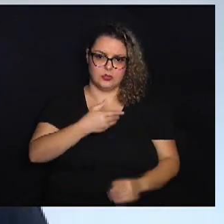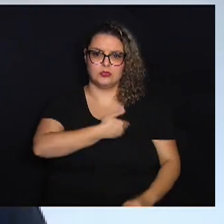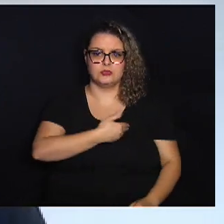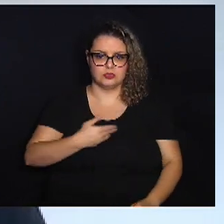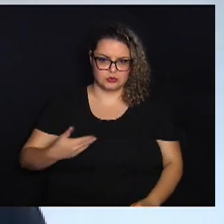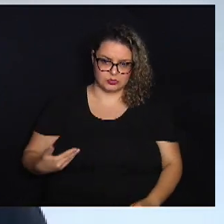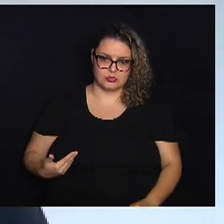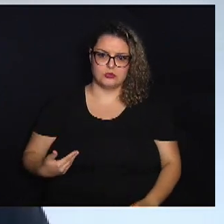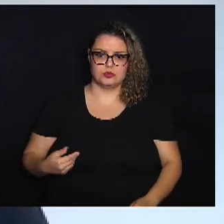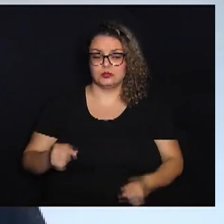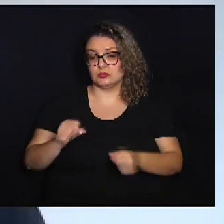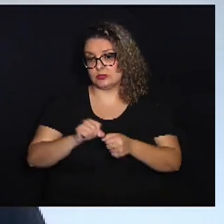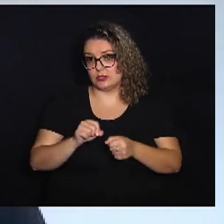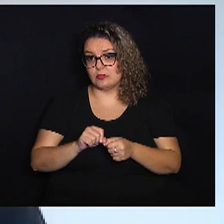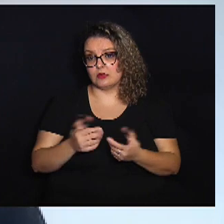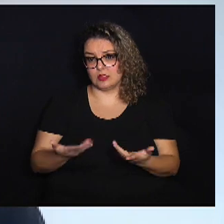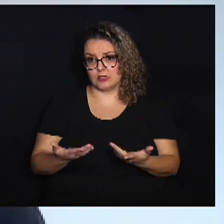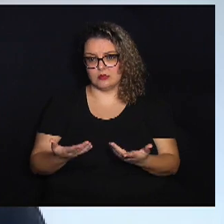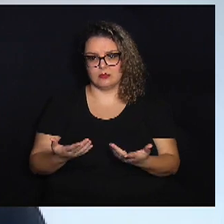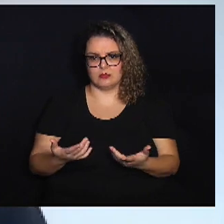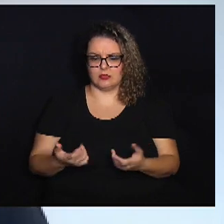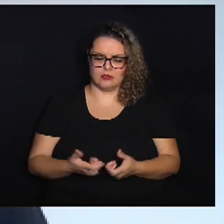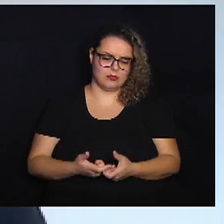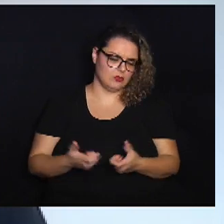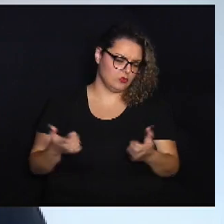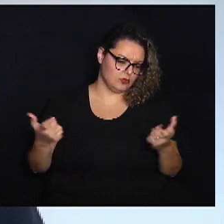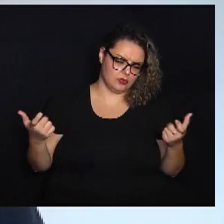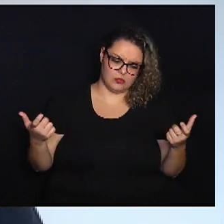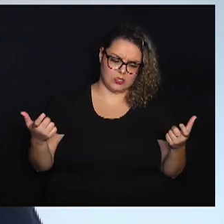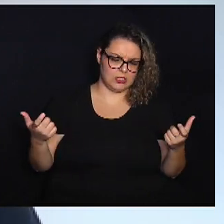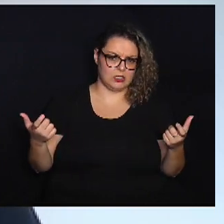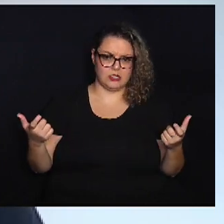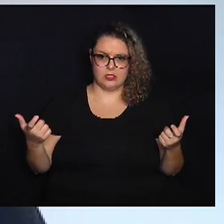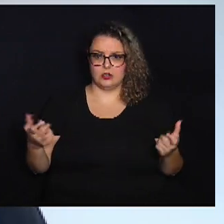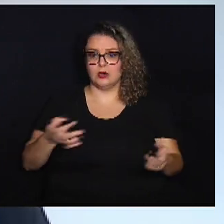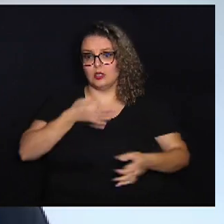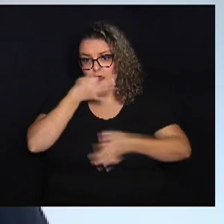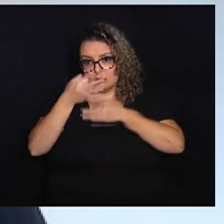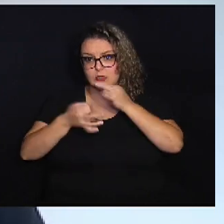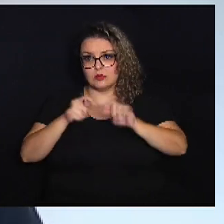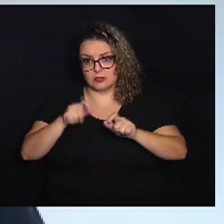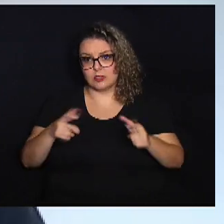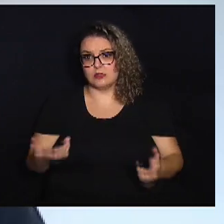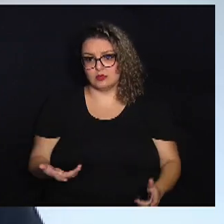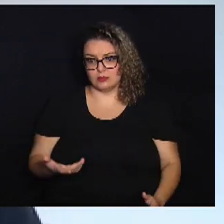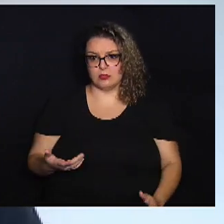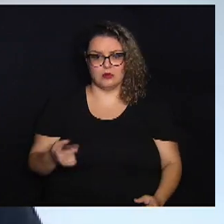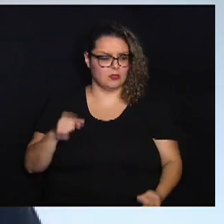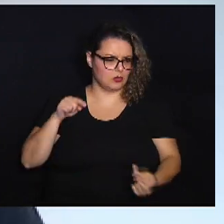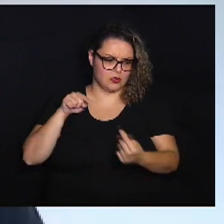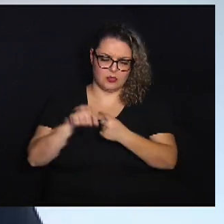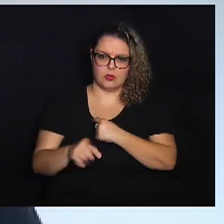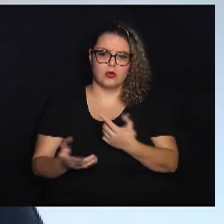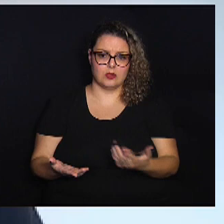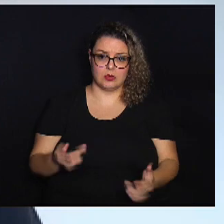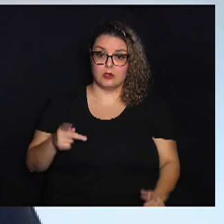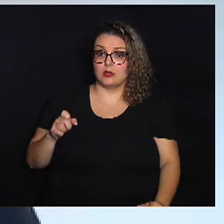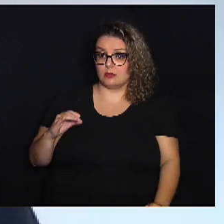tá sendo realizada é maciçamente, né, a opinião das pessoas é maciçamente contrária à